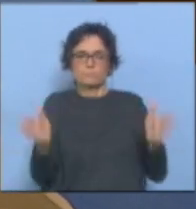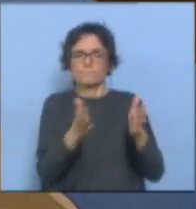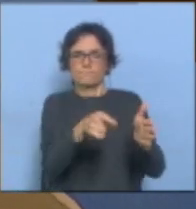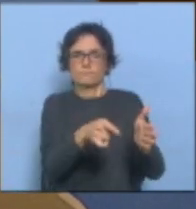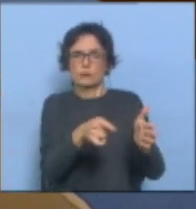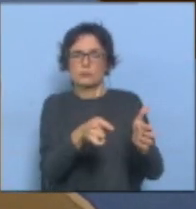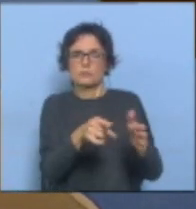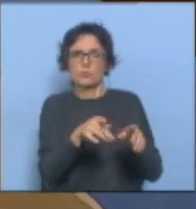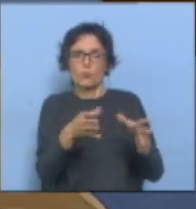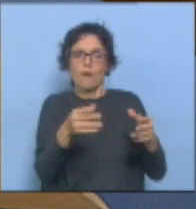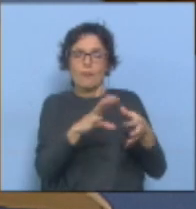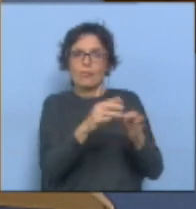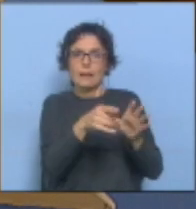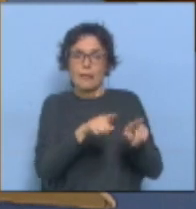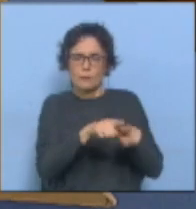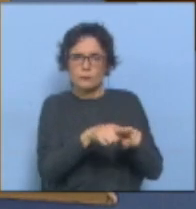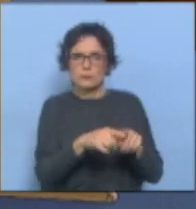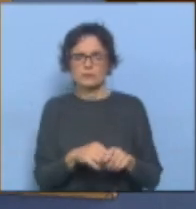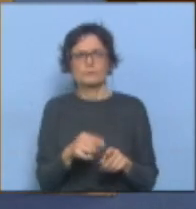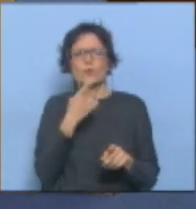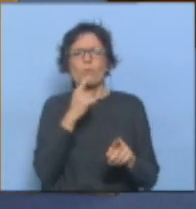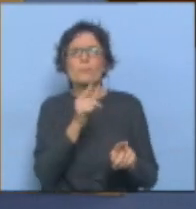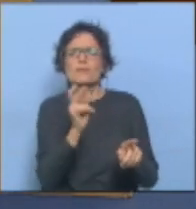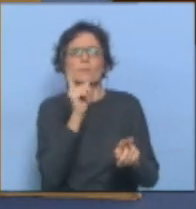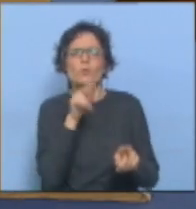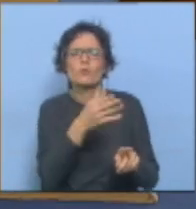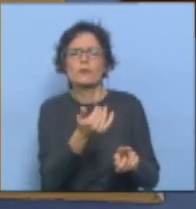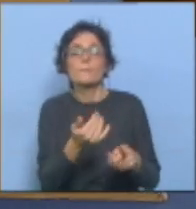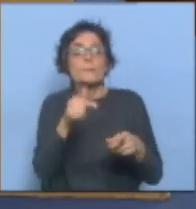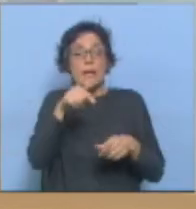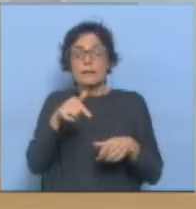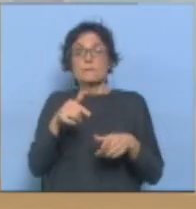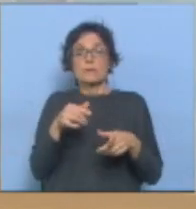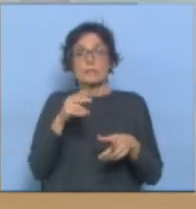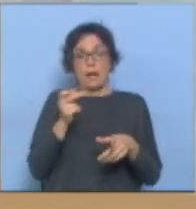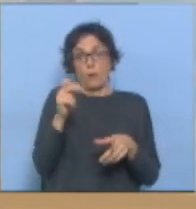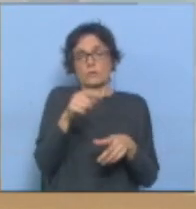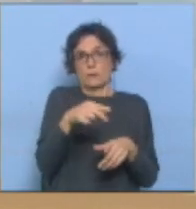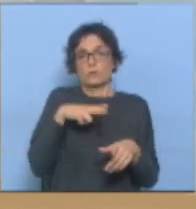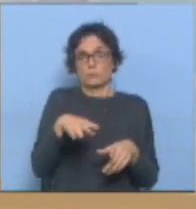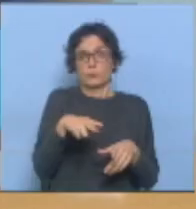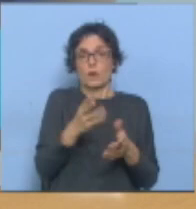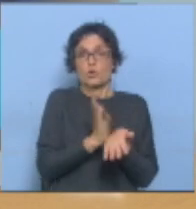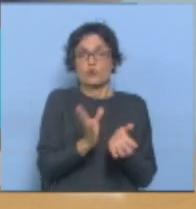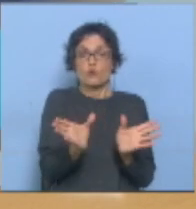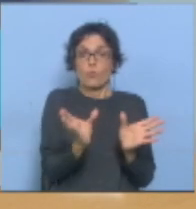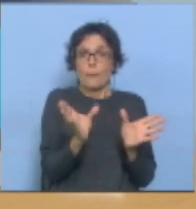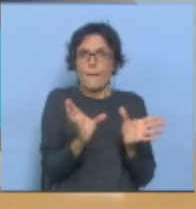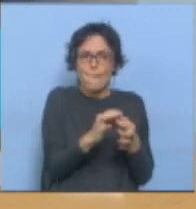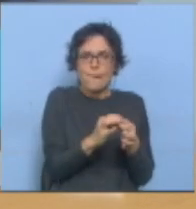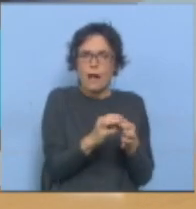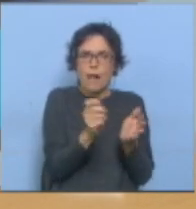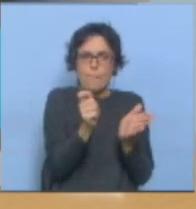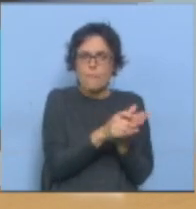pergunta. Se tudo isto está a acontecer, nomeadamente aqui em Portugal, por uma agenda política... Eu acho, não tenho dúvidas que é uma agenda